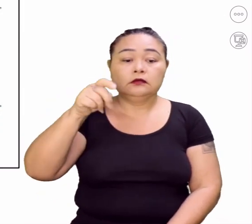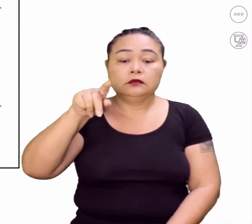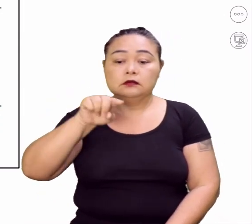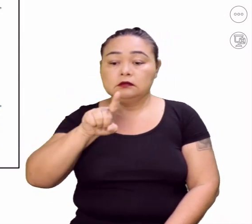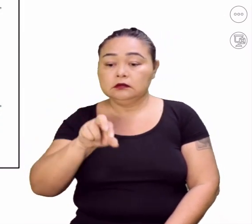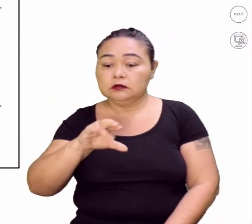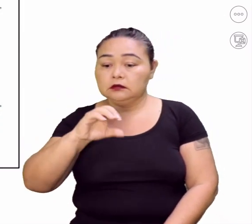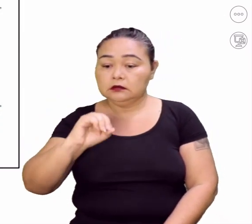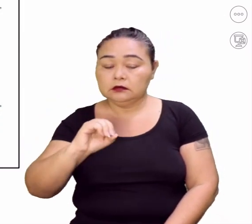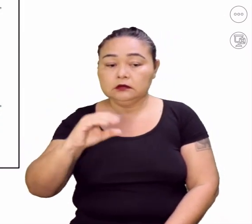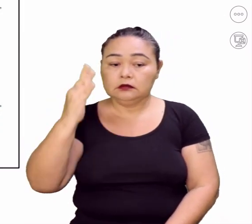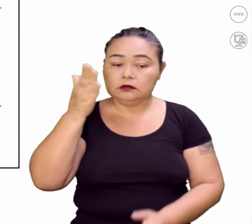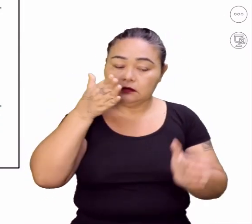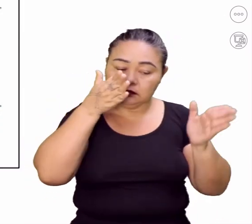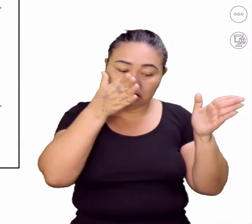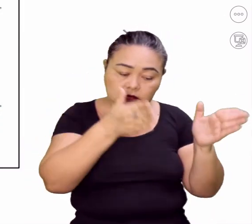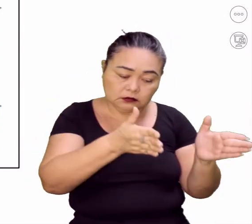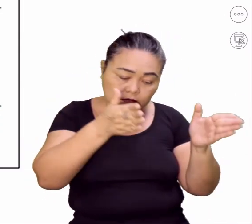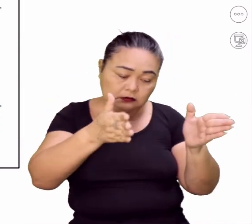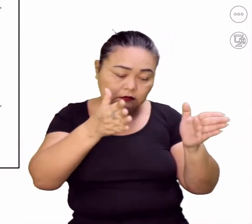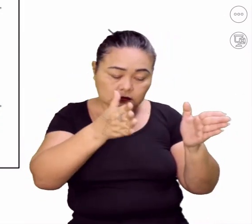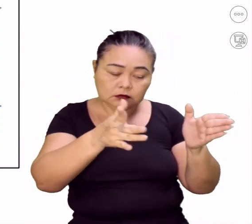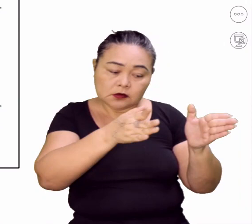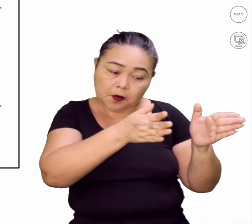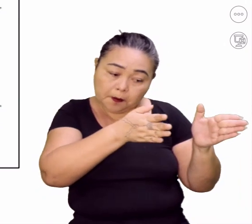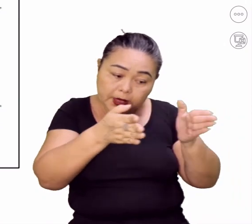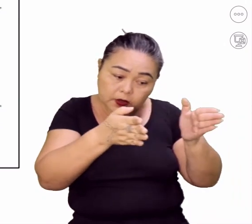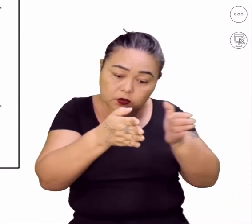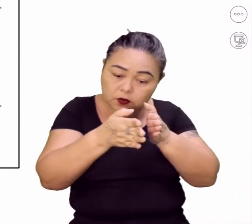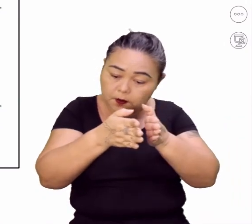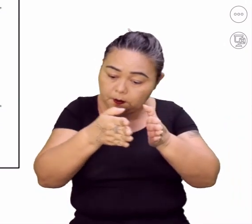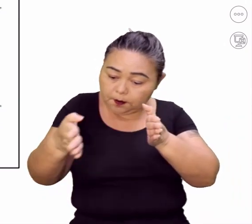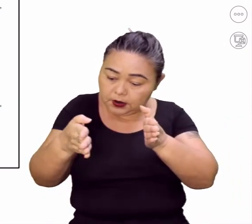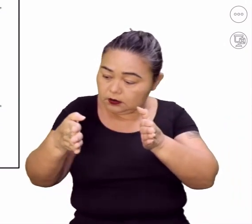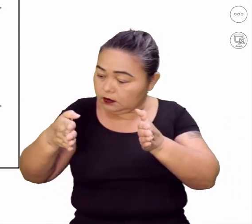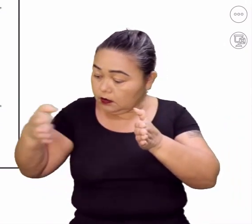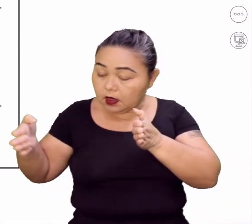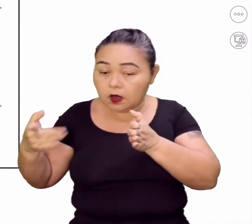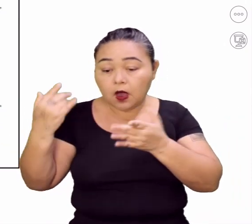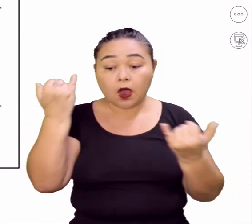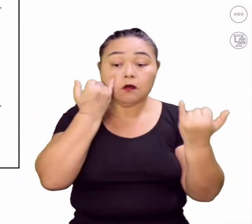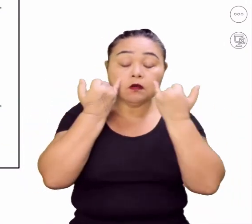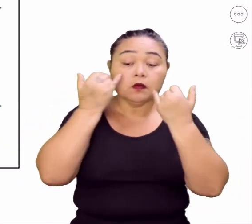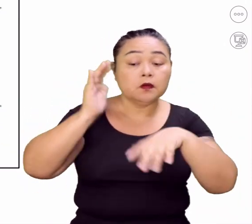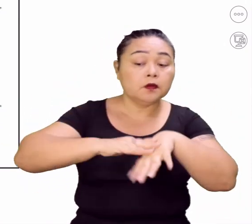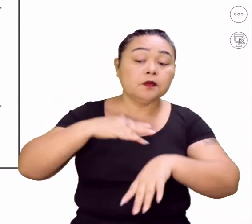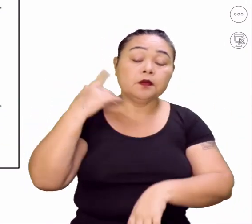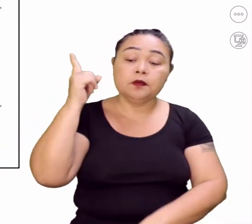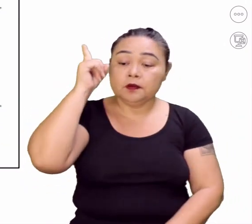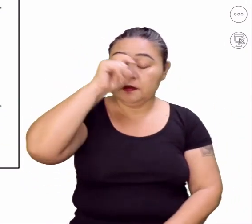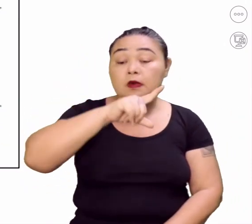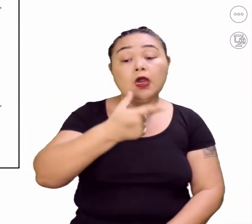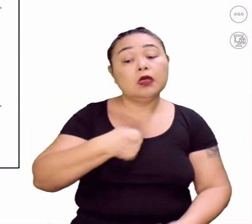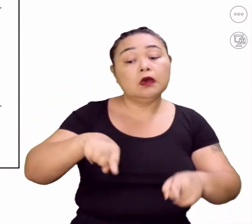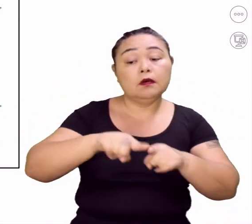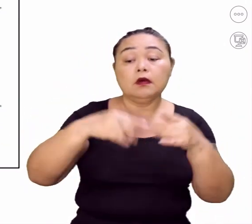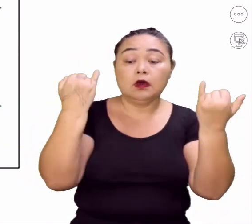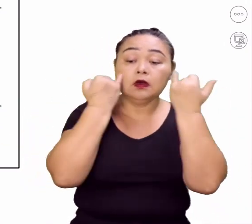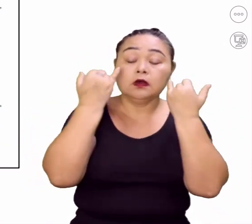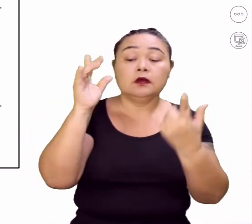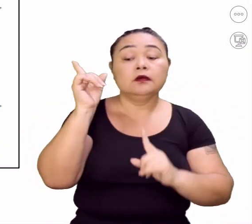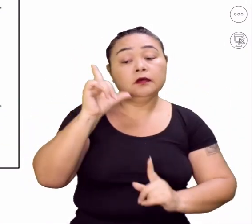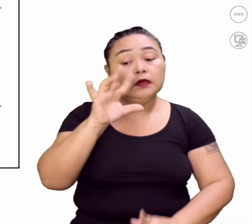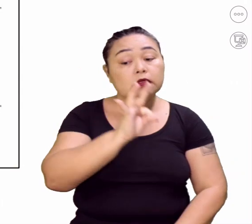aí uma informação, digamos que assim, mais complexa e mais técnica, né? Exatamente.